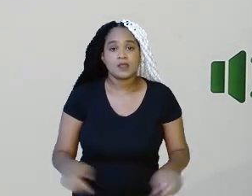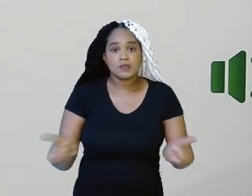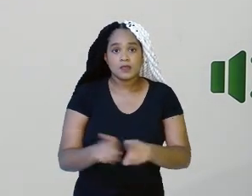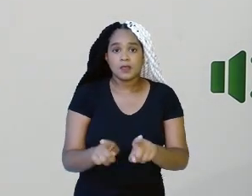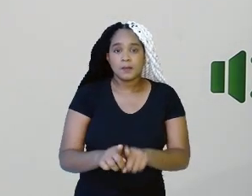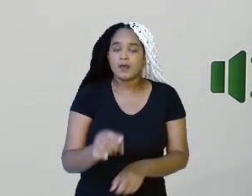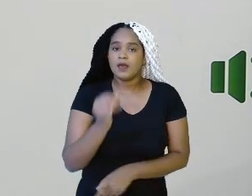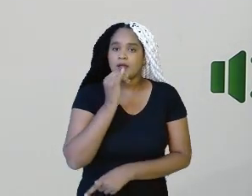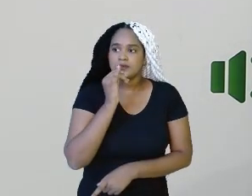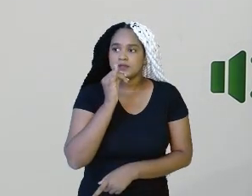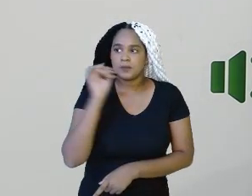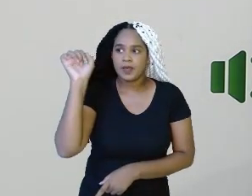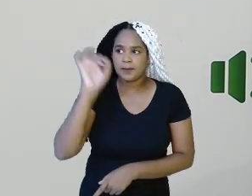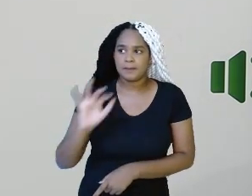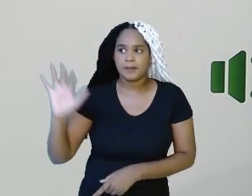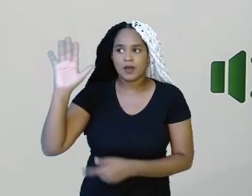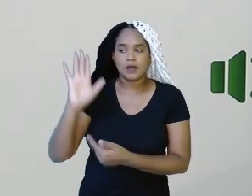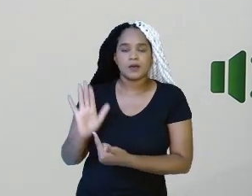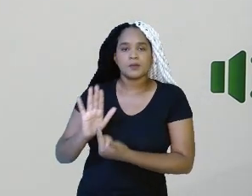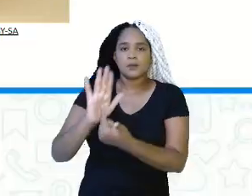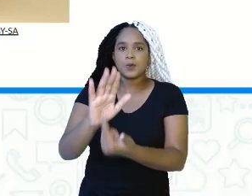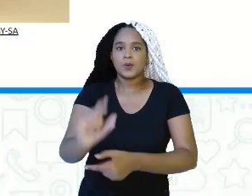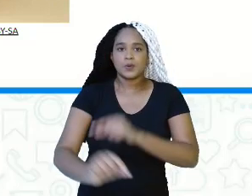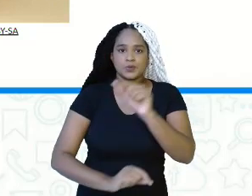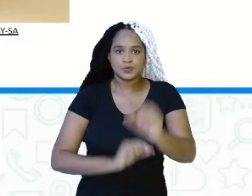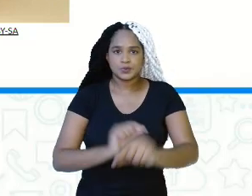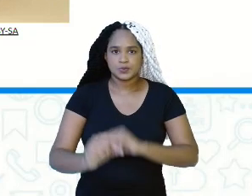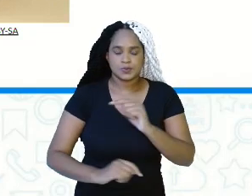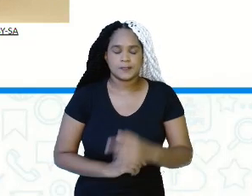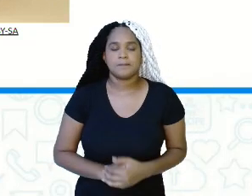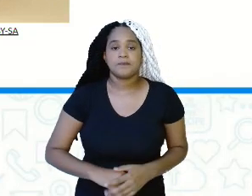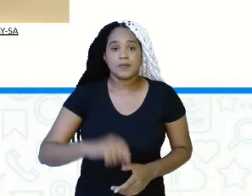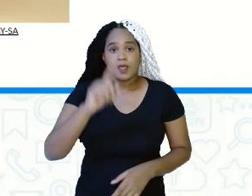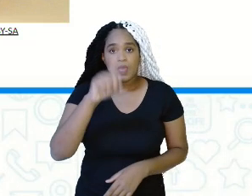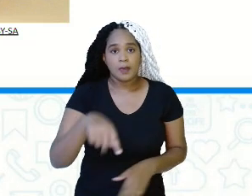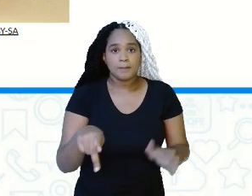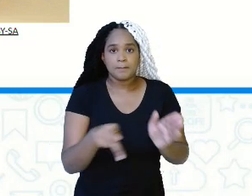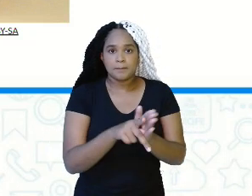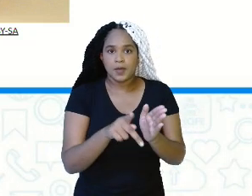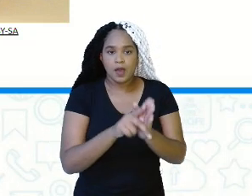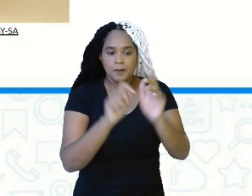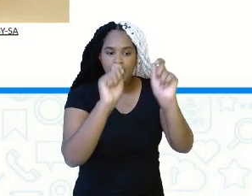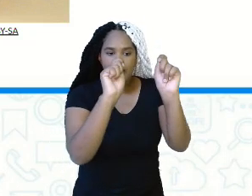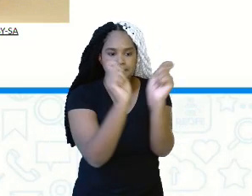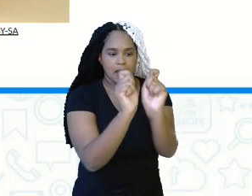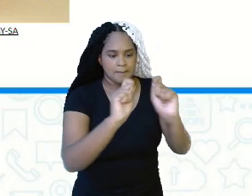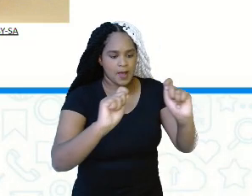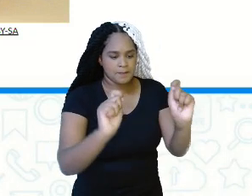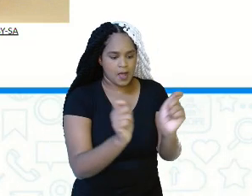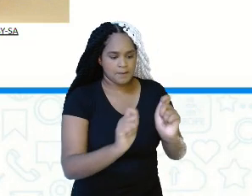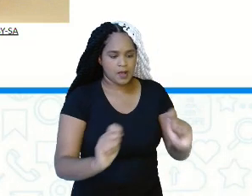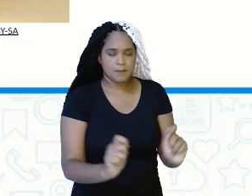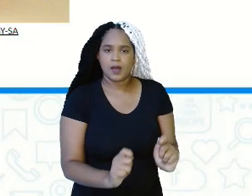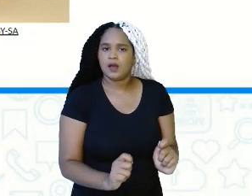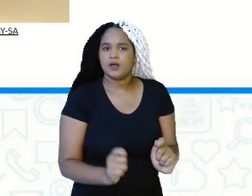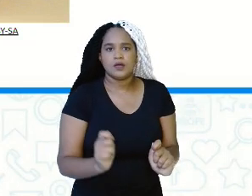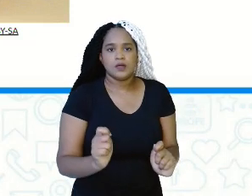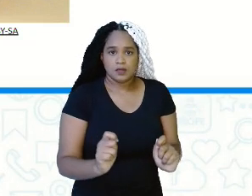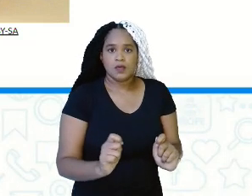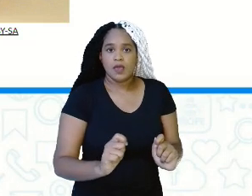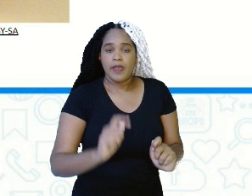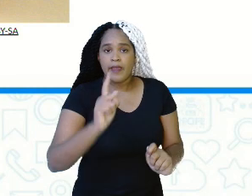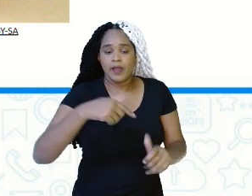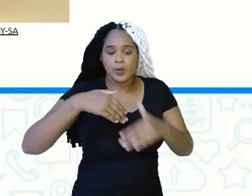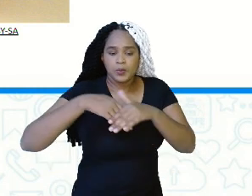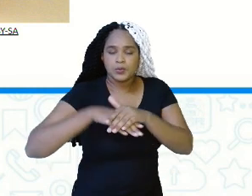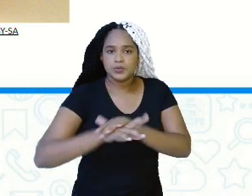na imagem de uma arte em cerâmica. Isso era uma coisa também muito comum entre os povos indígenas daqui.